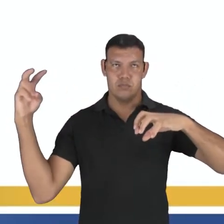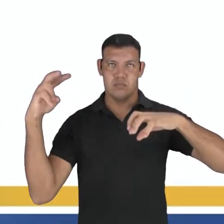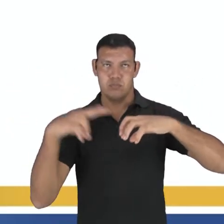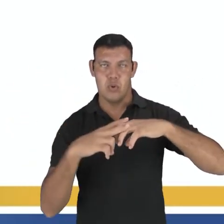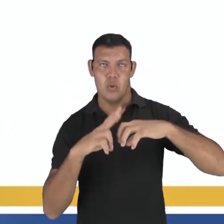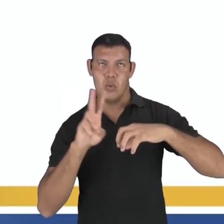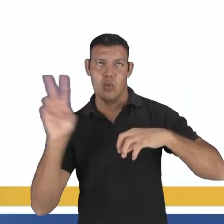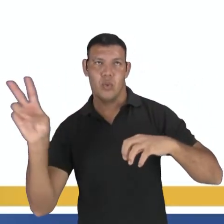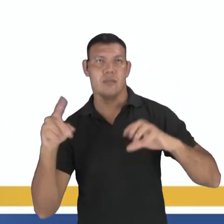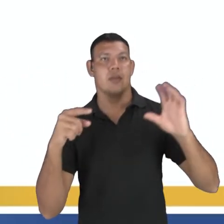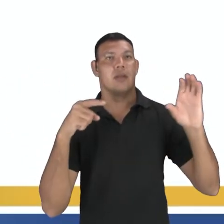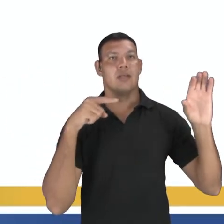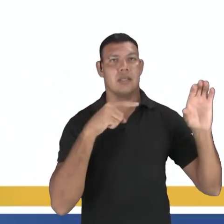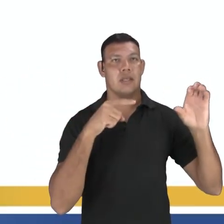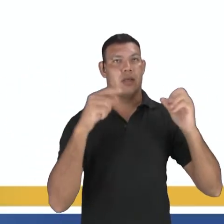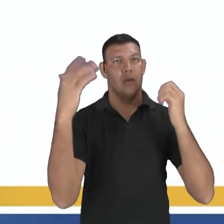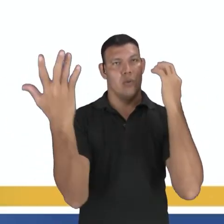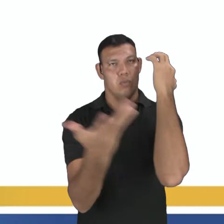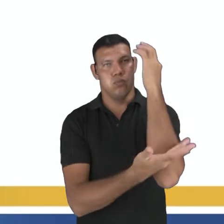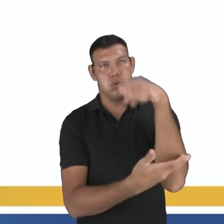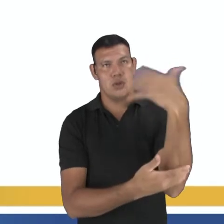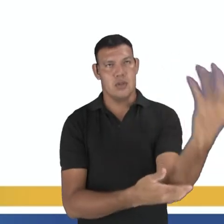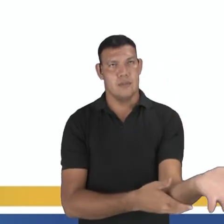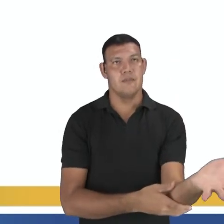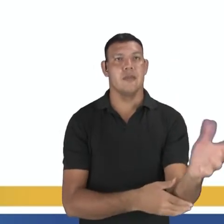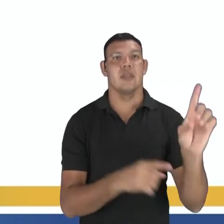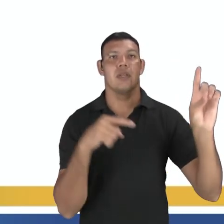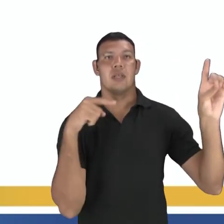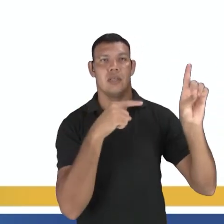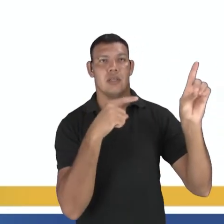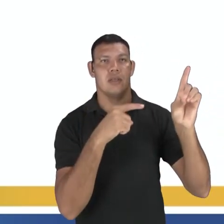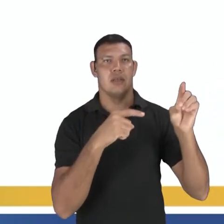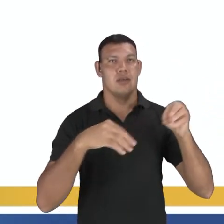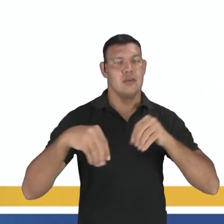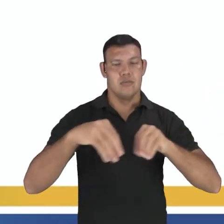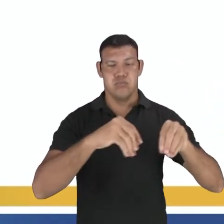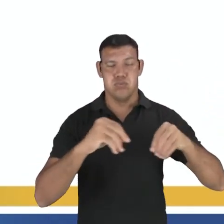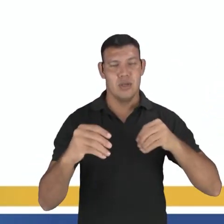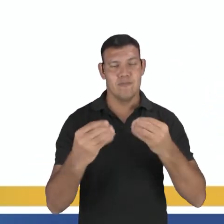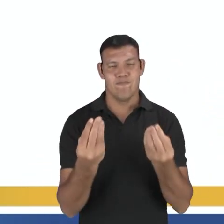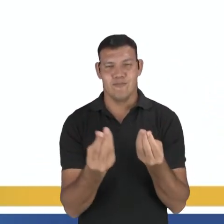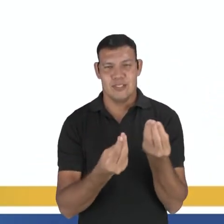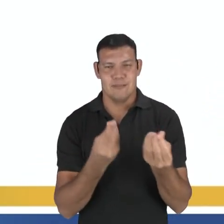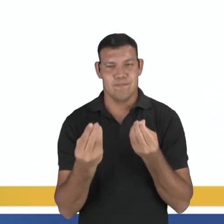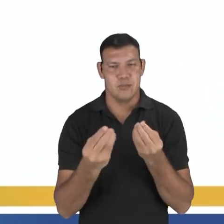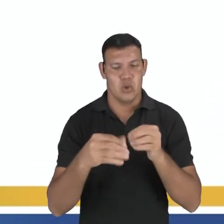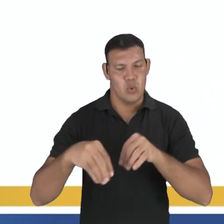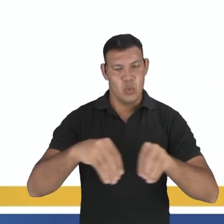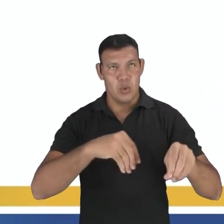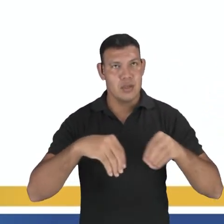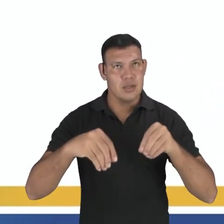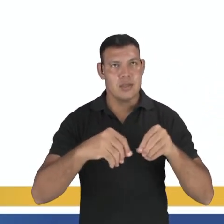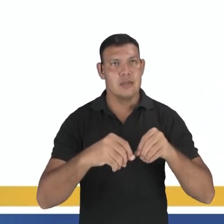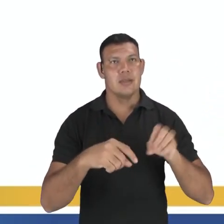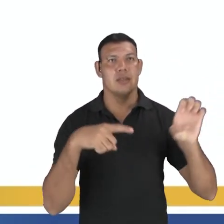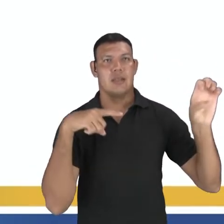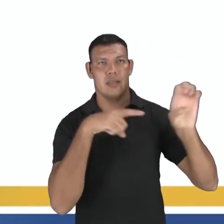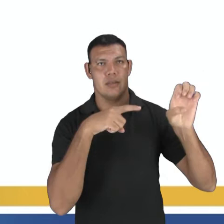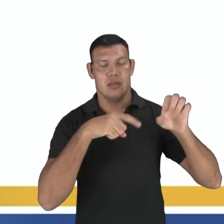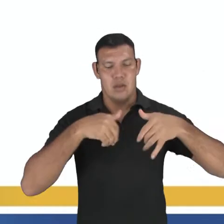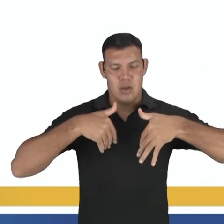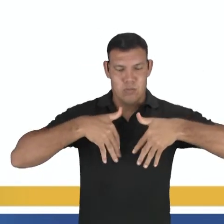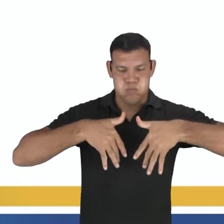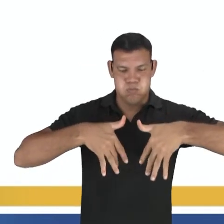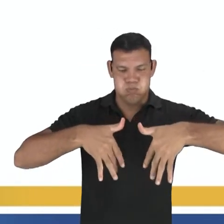o desmatamento? D, o empobrecimento do solo? Ou E, o uso de agrotóxicos? Todas